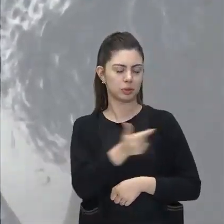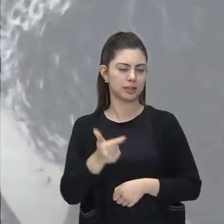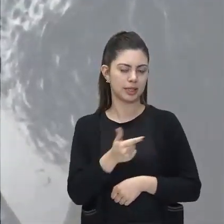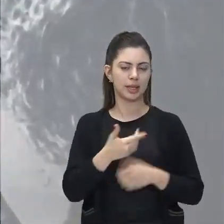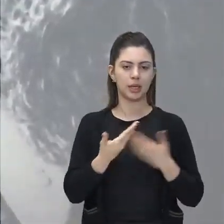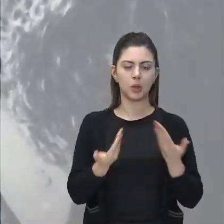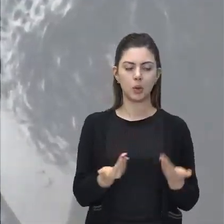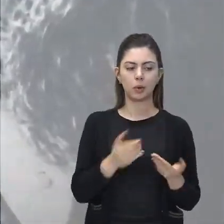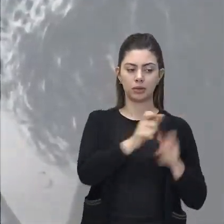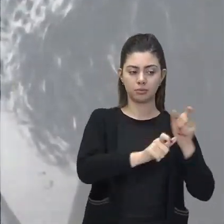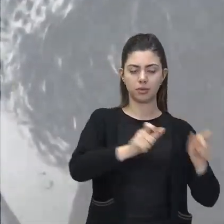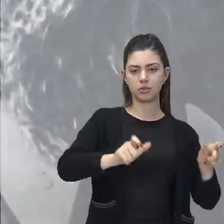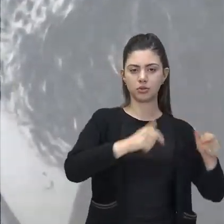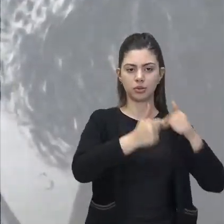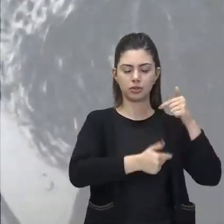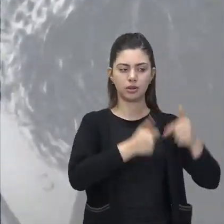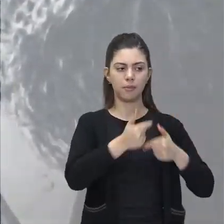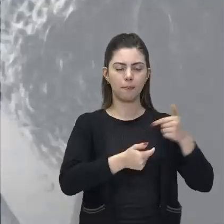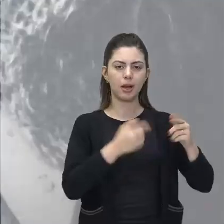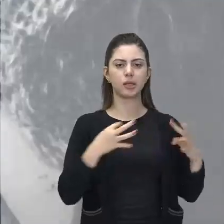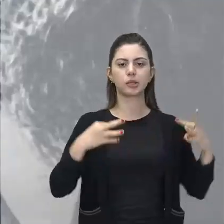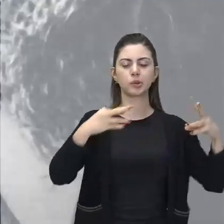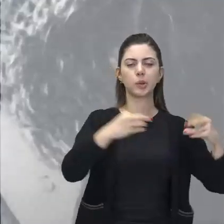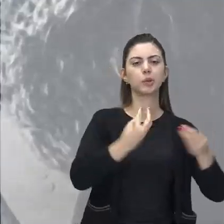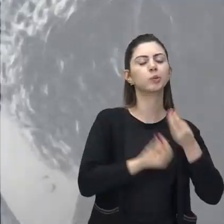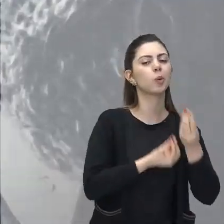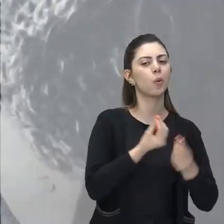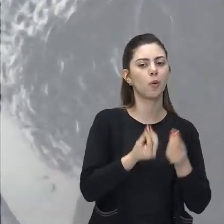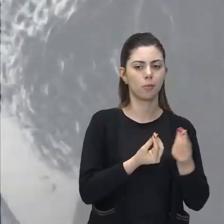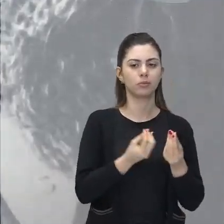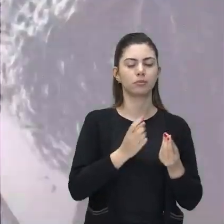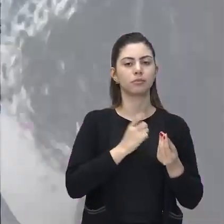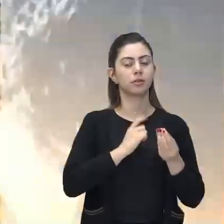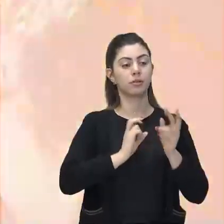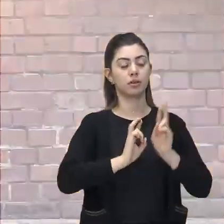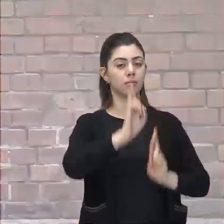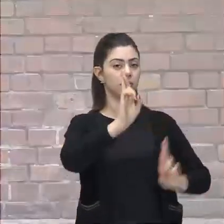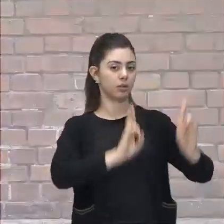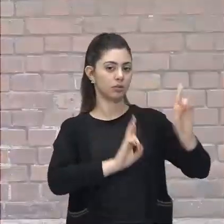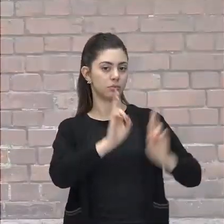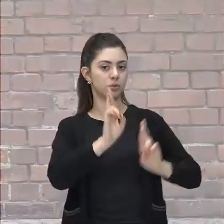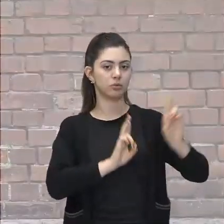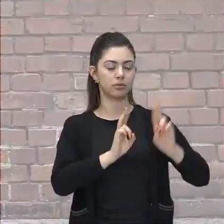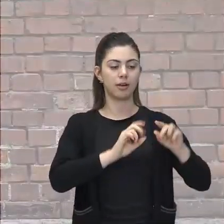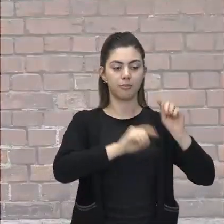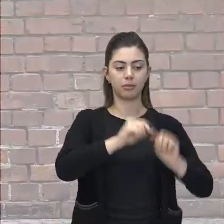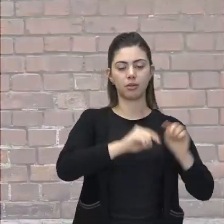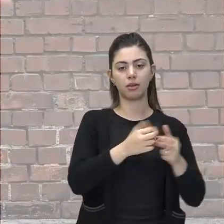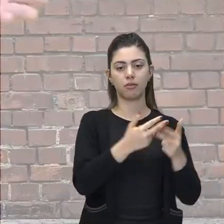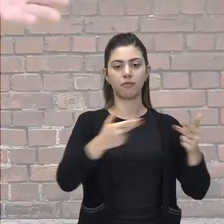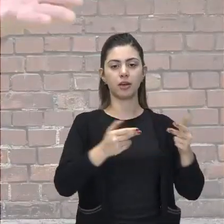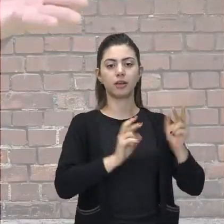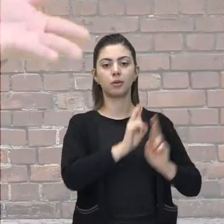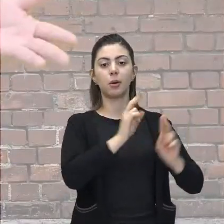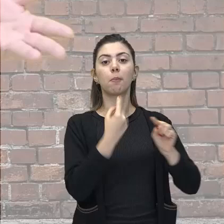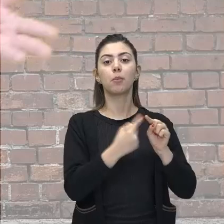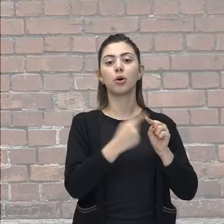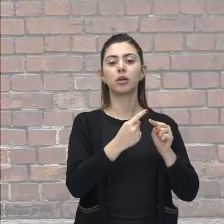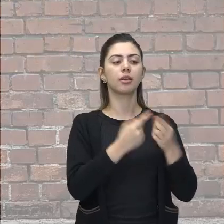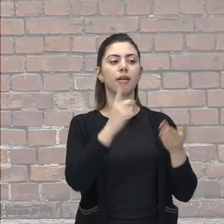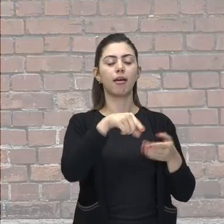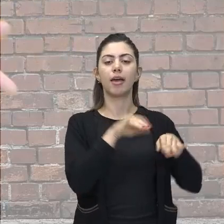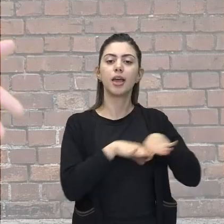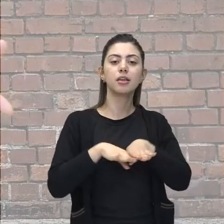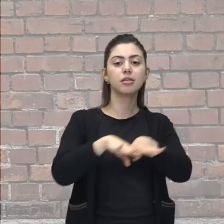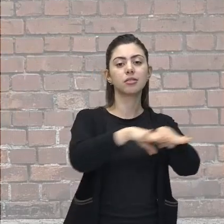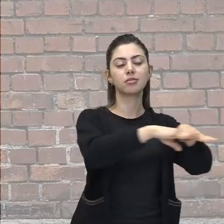os trabalhadores todos seriam então aí, né, os proprietários de todos os bens, porque tudo seria comum